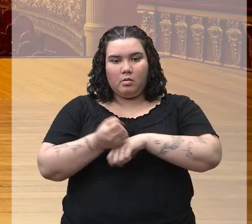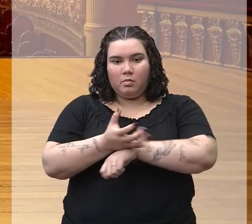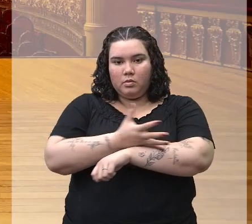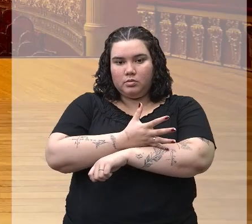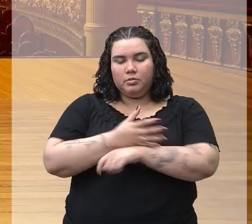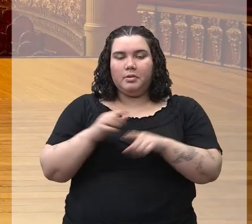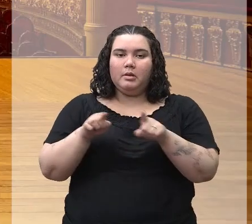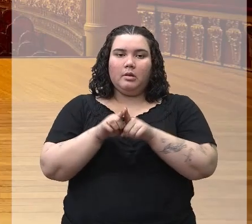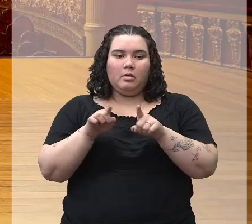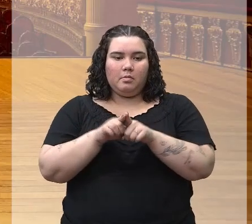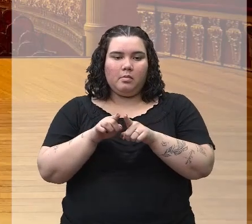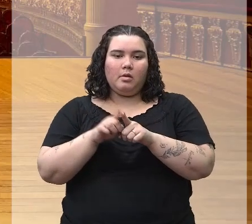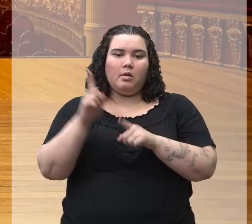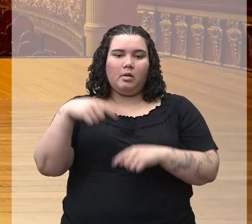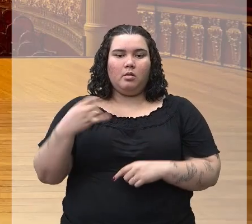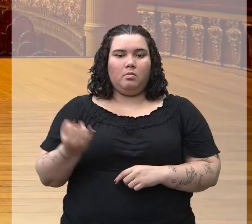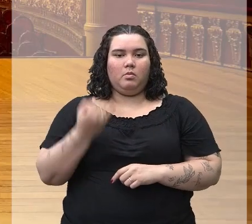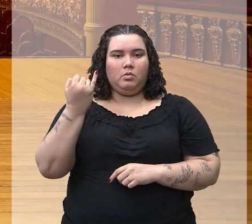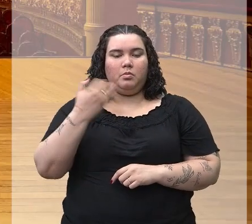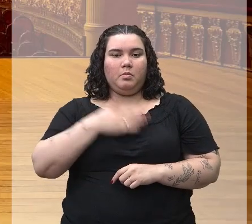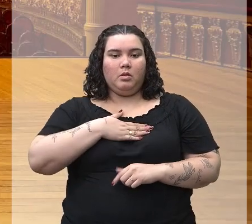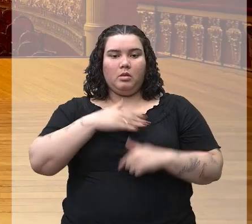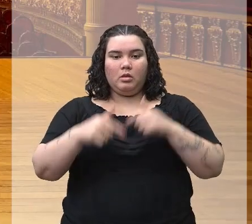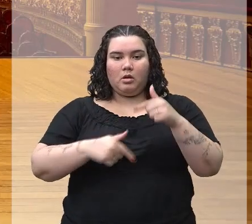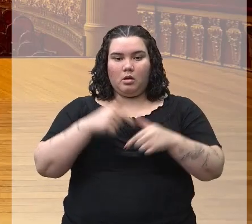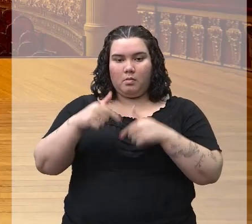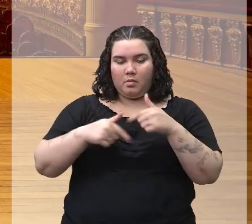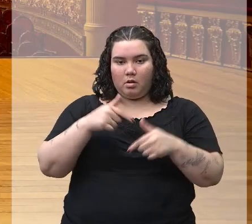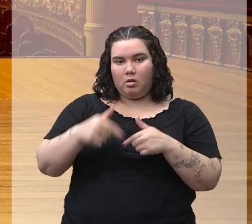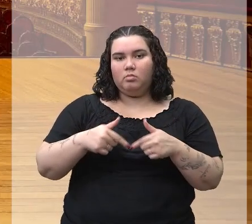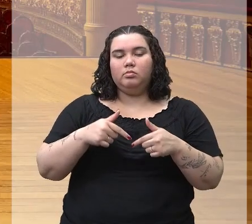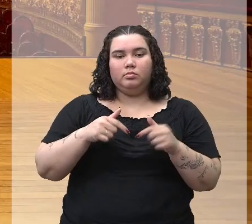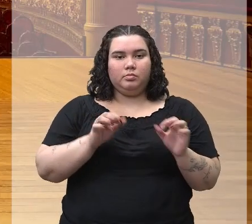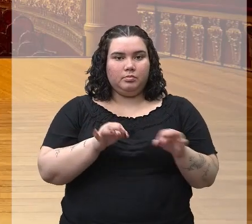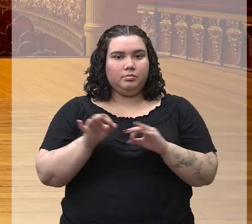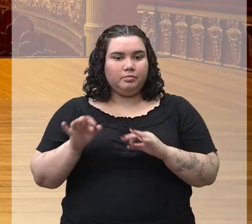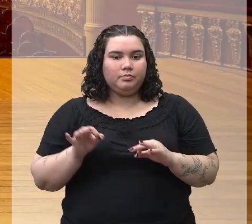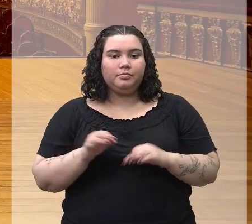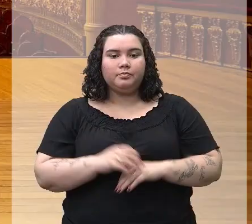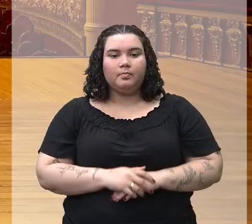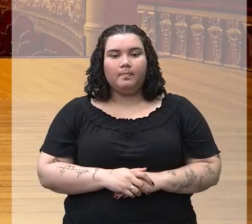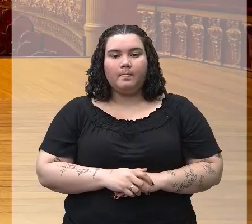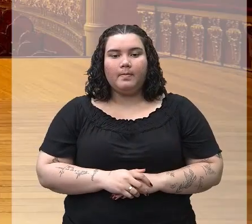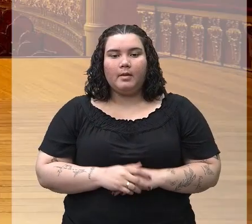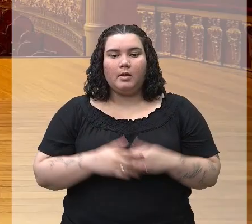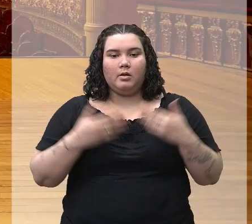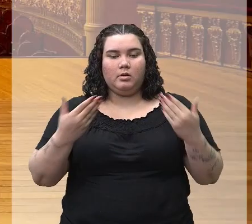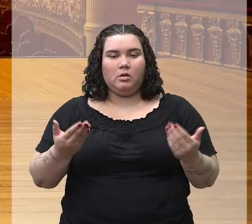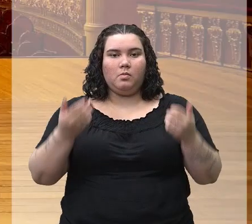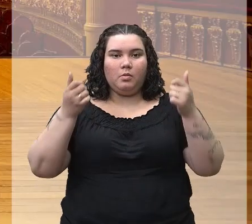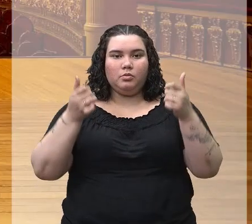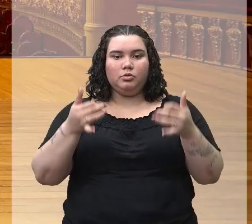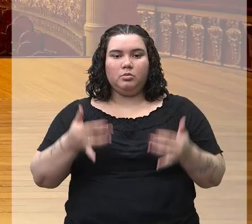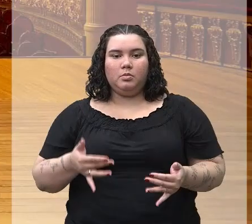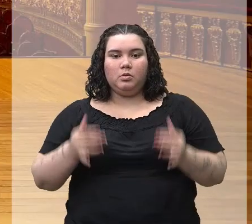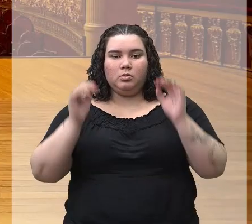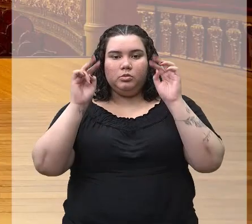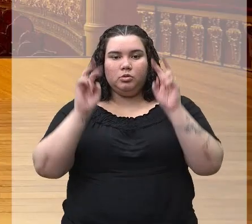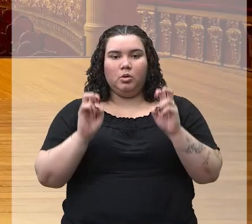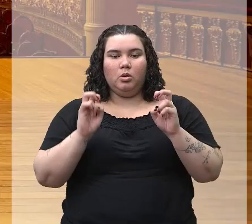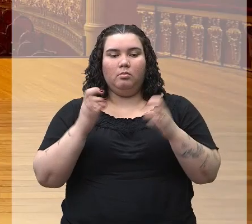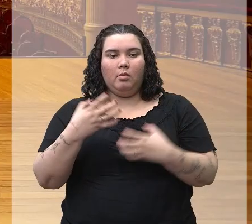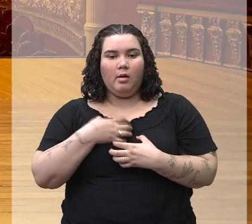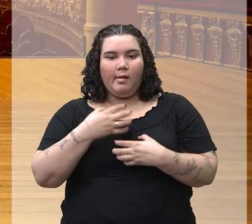também é uma parte essencial do meu trabalho de consciência corporal. Então, quando eu estou falando de emoção, quando eu estou falando